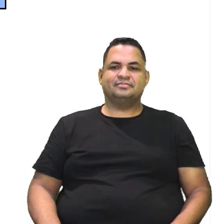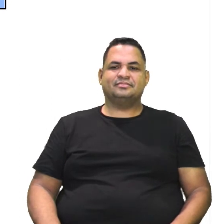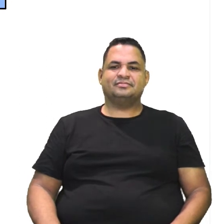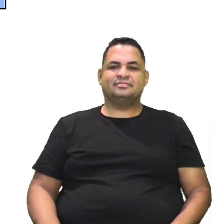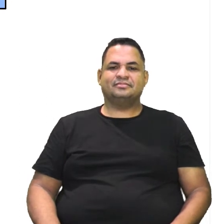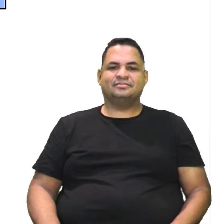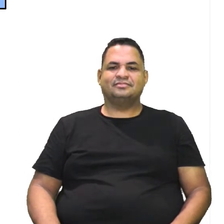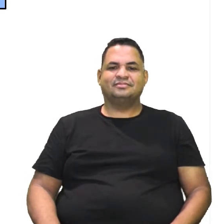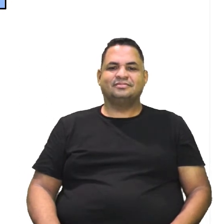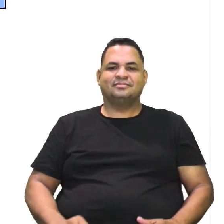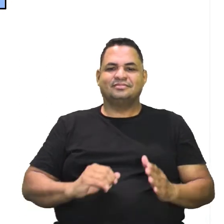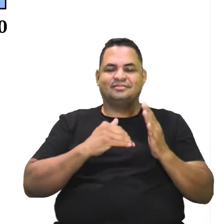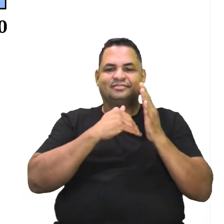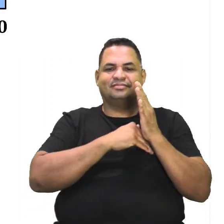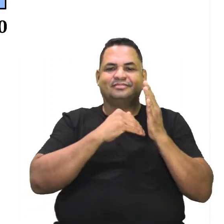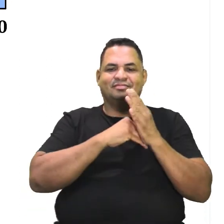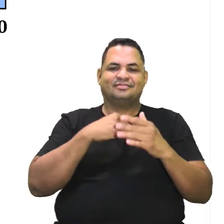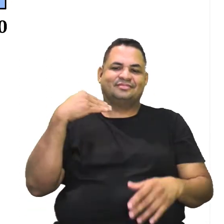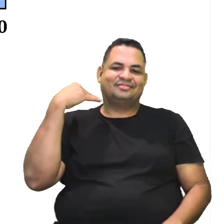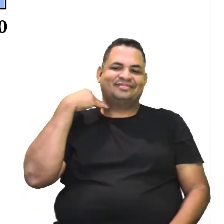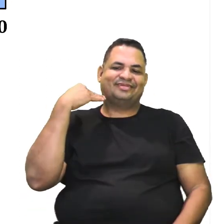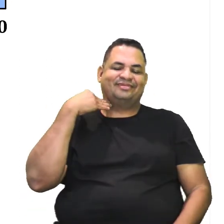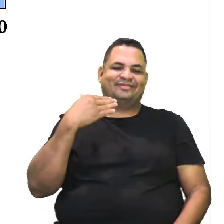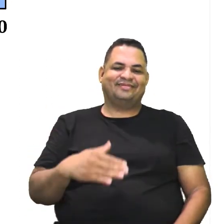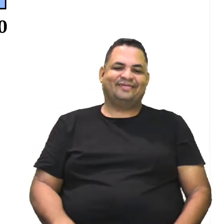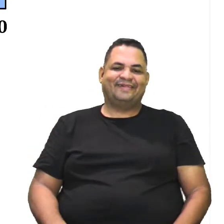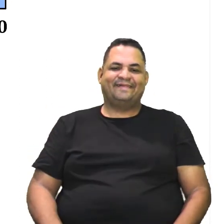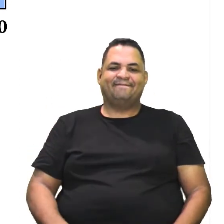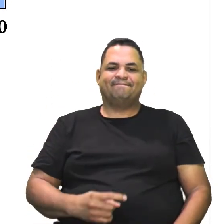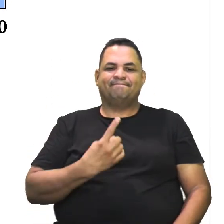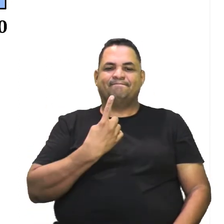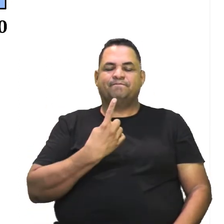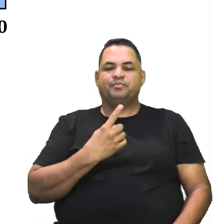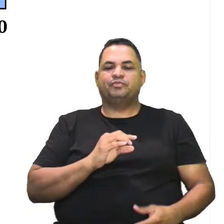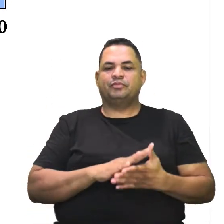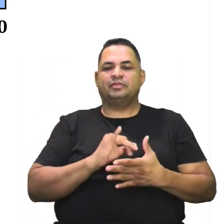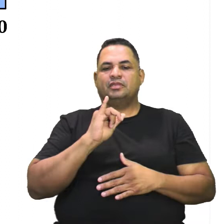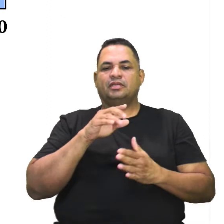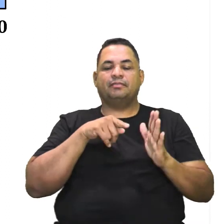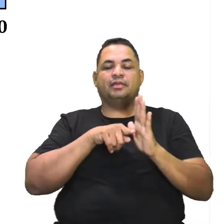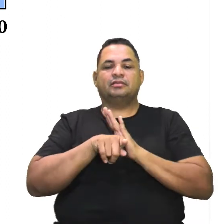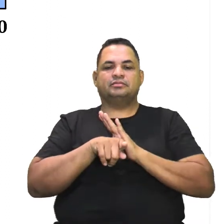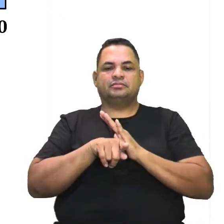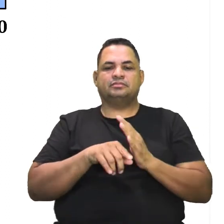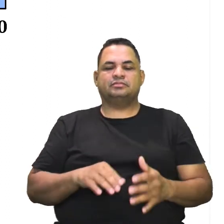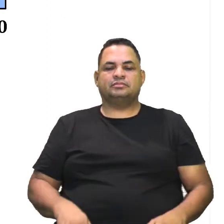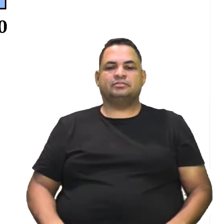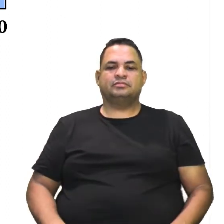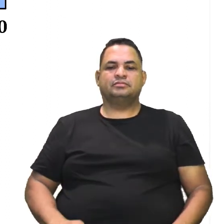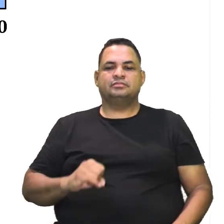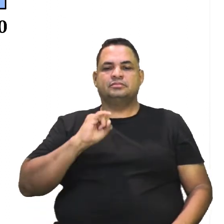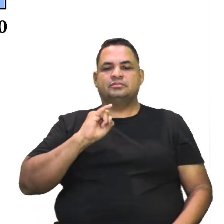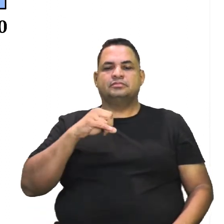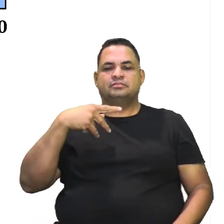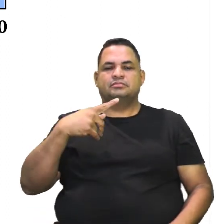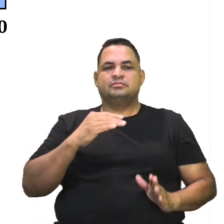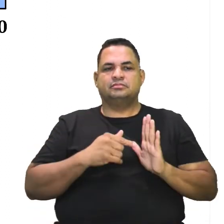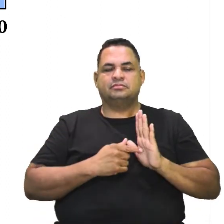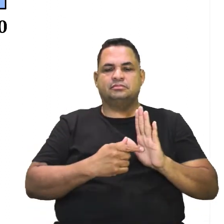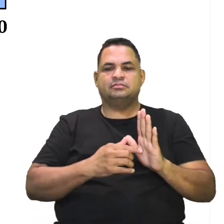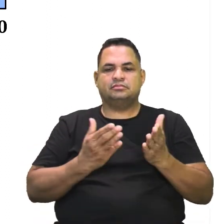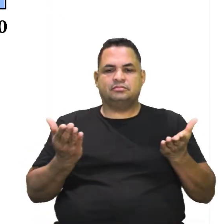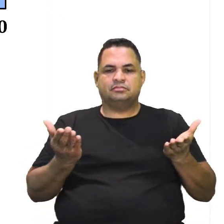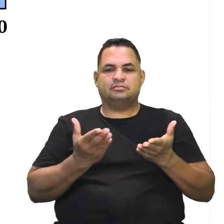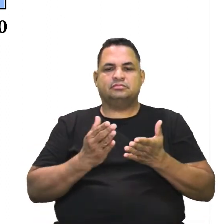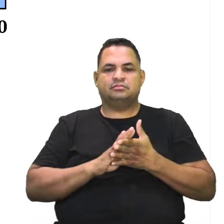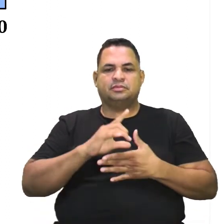parecendo senha de banco isso. Vamos lá então. O meu IA é o que eu tô querendo, né? Isso. E o meu IP já foi dado, só que agora